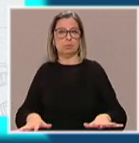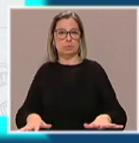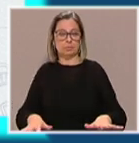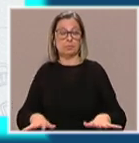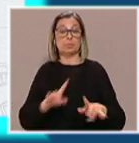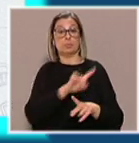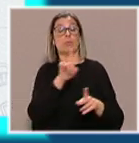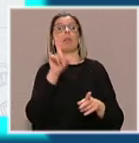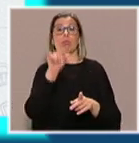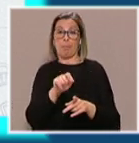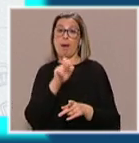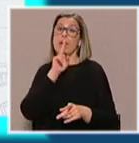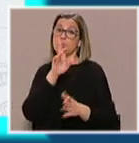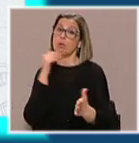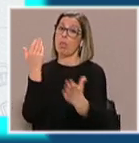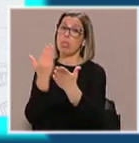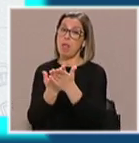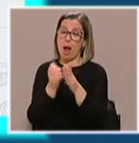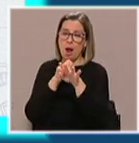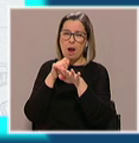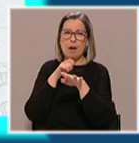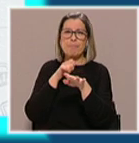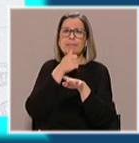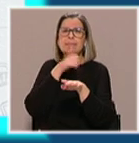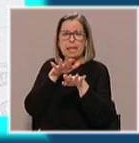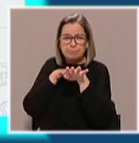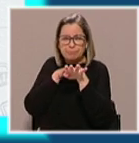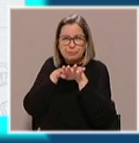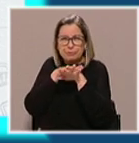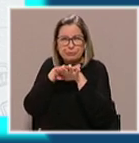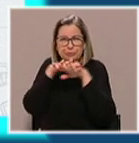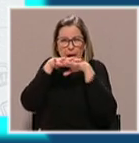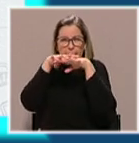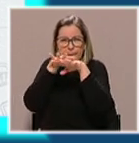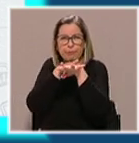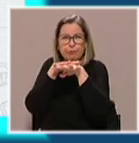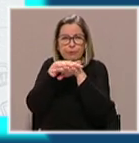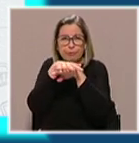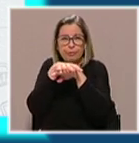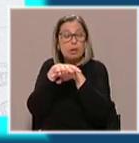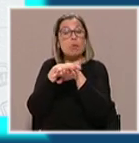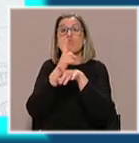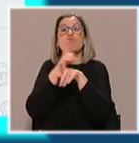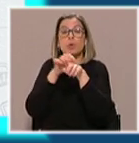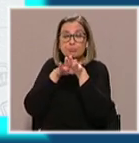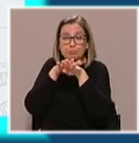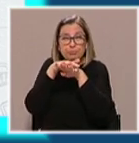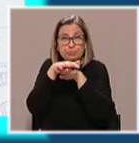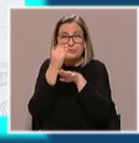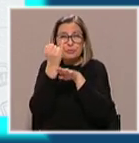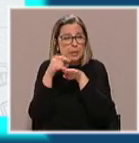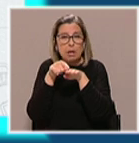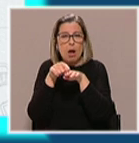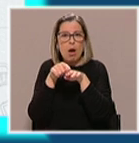capilares sanguíneos, os quais reagem através do aumento do diâmetro dos vasos sanguíneos periféricos, os quais